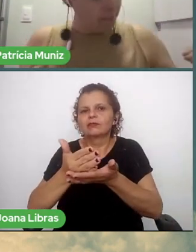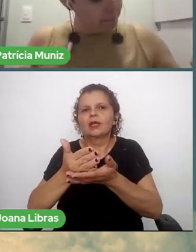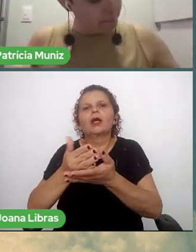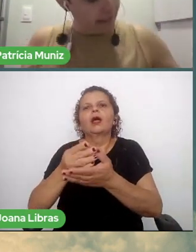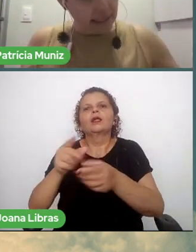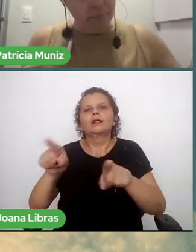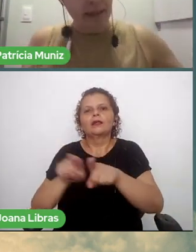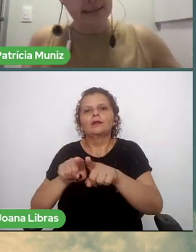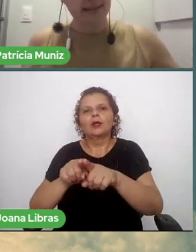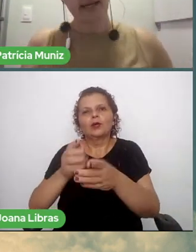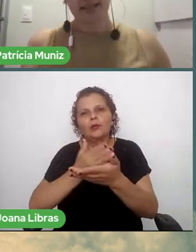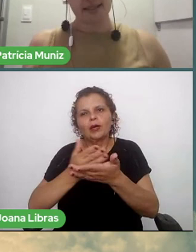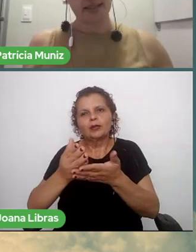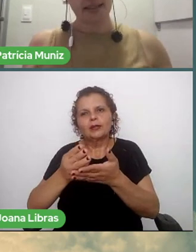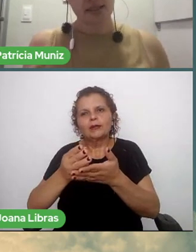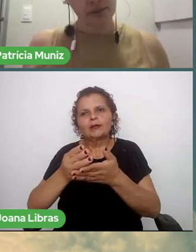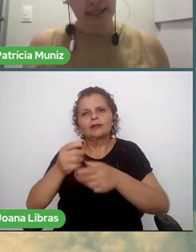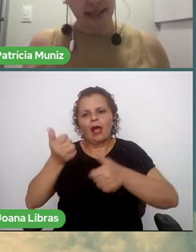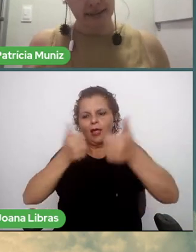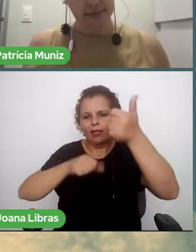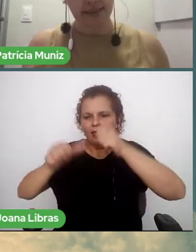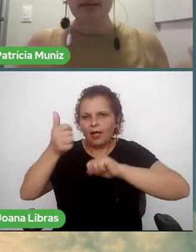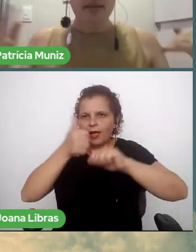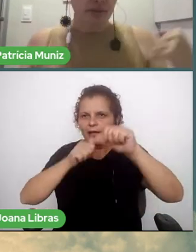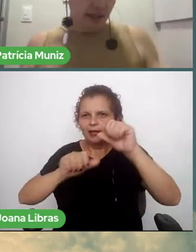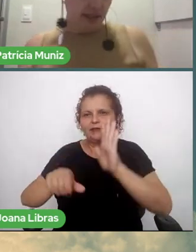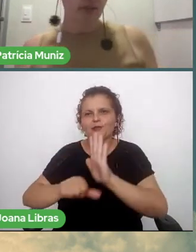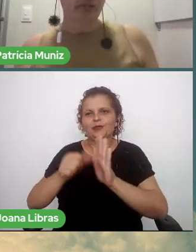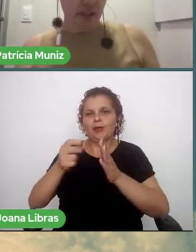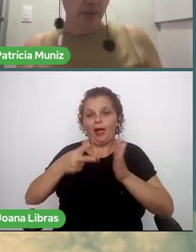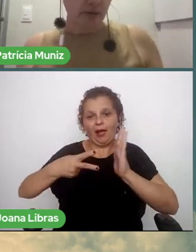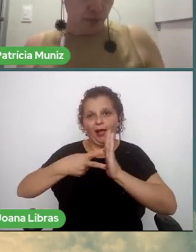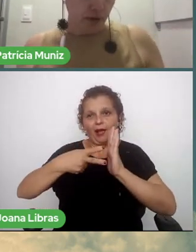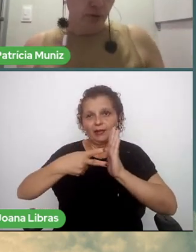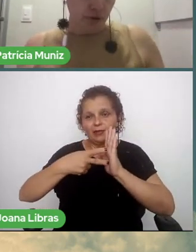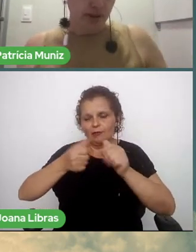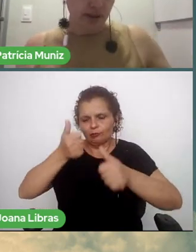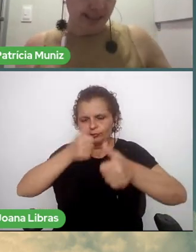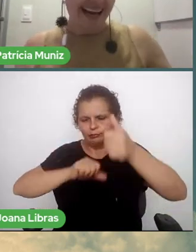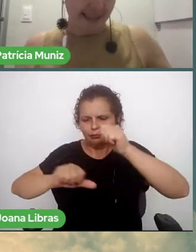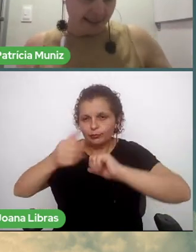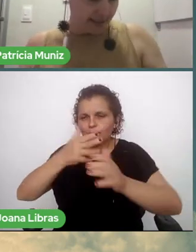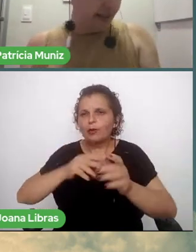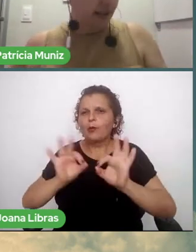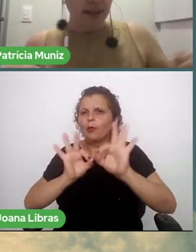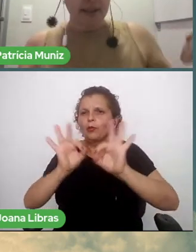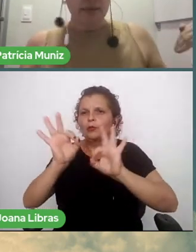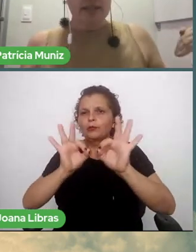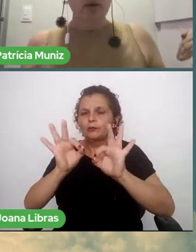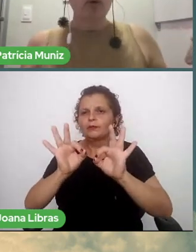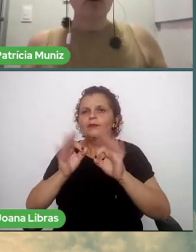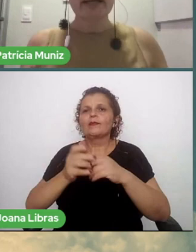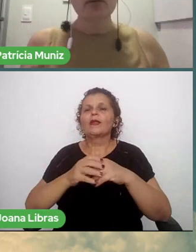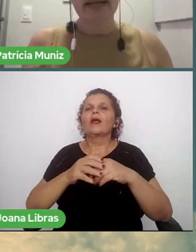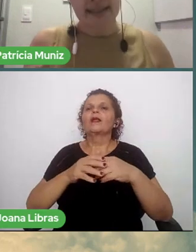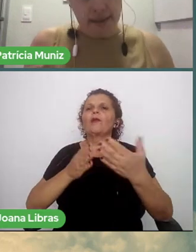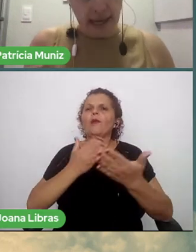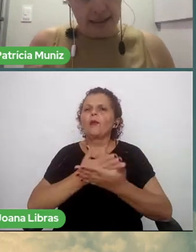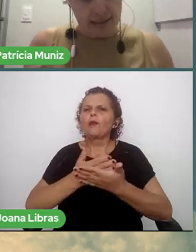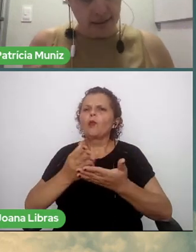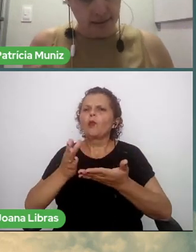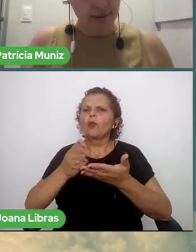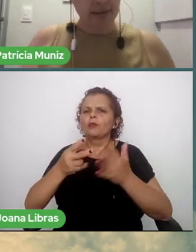começa pela parte de análise, de criação de card, tá? Se você quiser fazer o Path to Production de cards, né? Então, assim, quando é que um